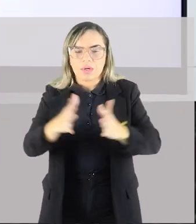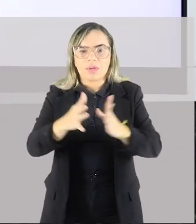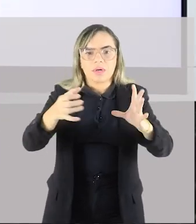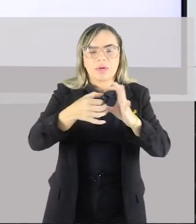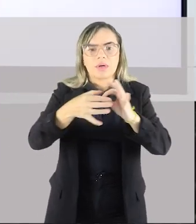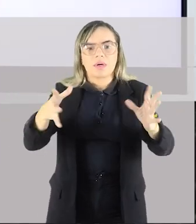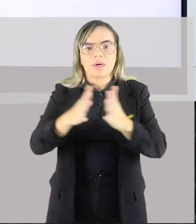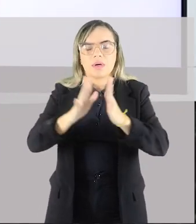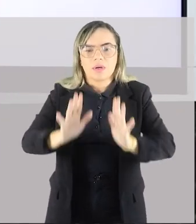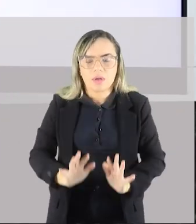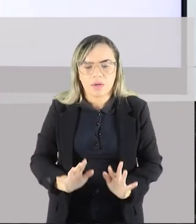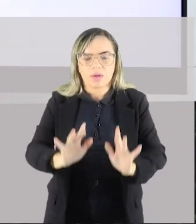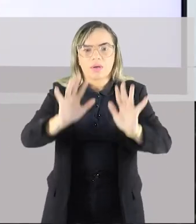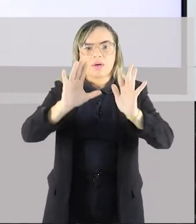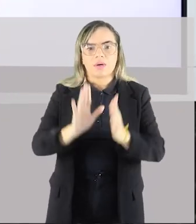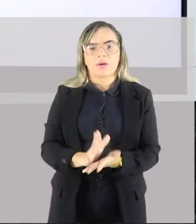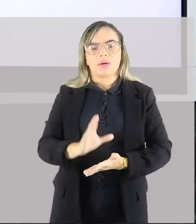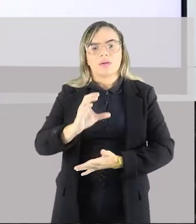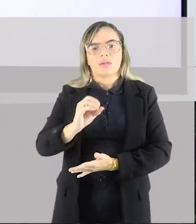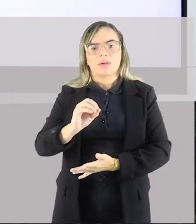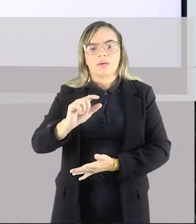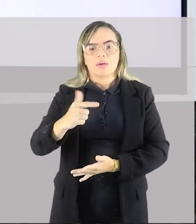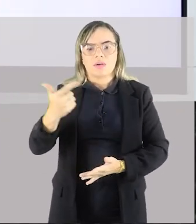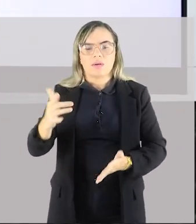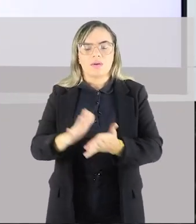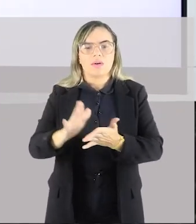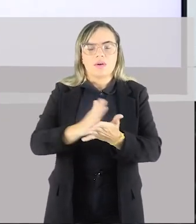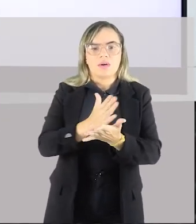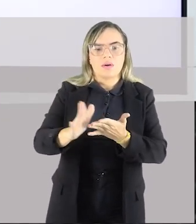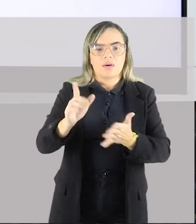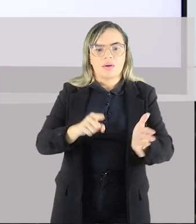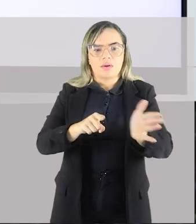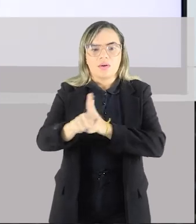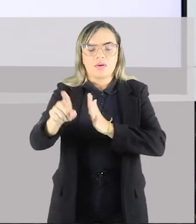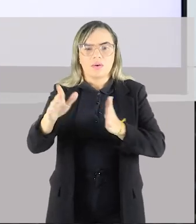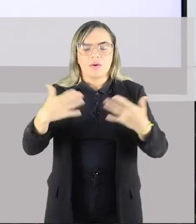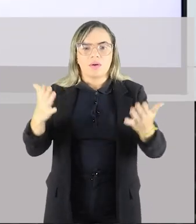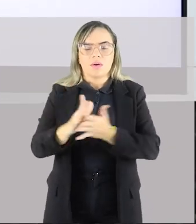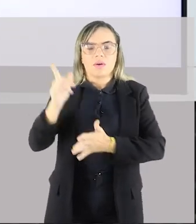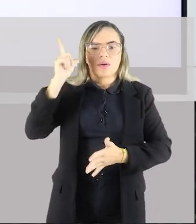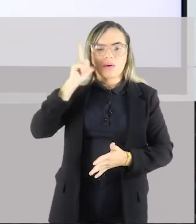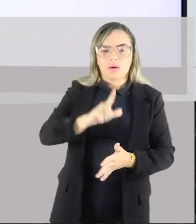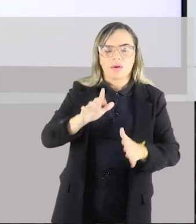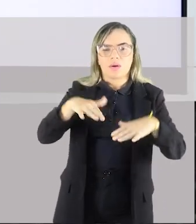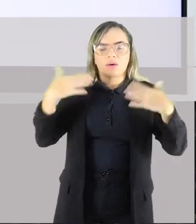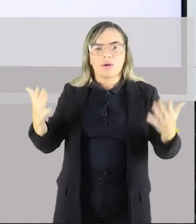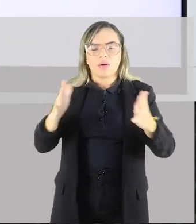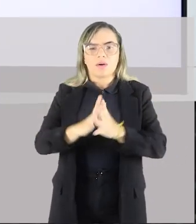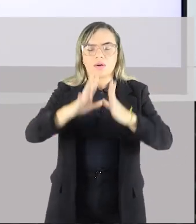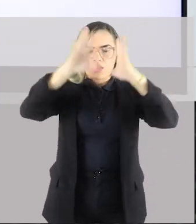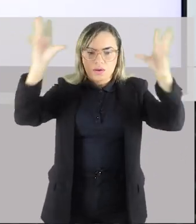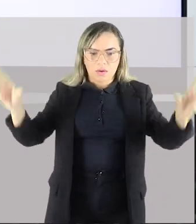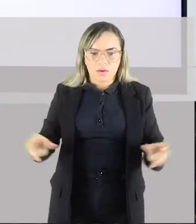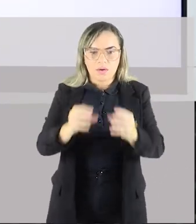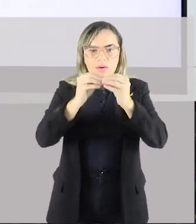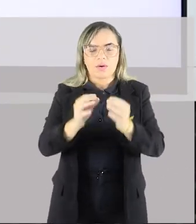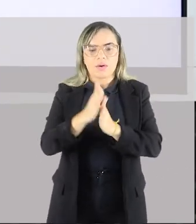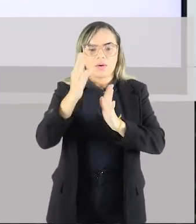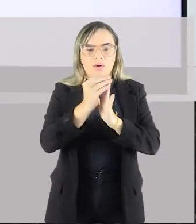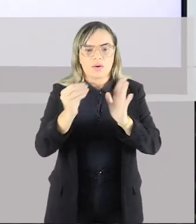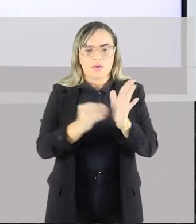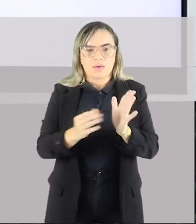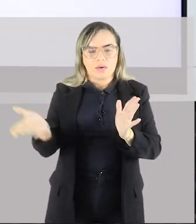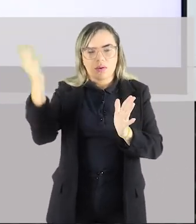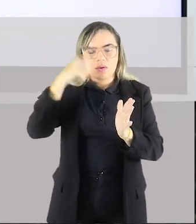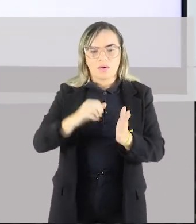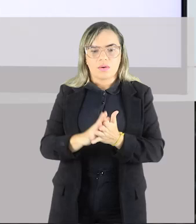gás, tá? Que é esse CO2. Vamos responder algumas questõezinhas aqui para a gente conseguir, né, aí fechar esse conteúdo?